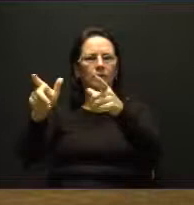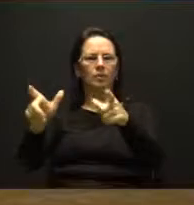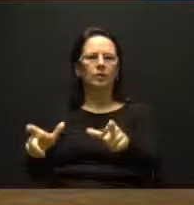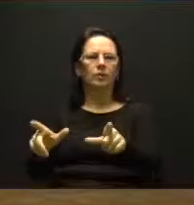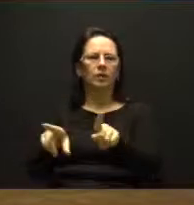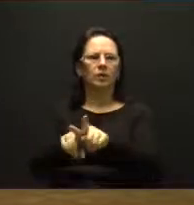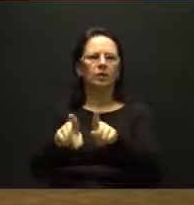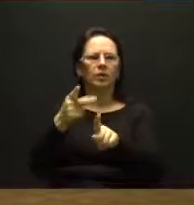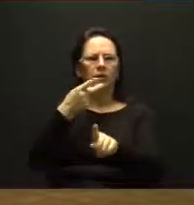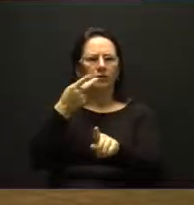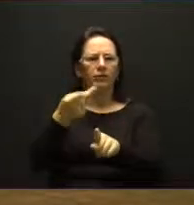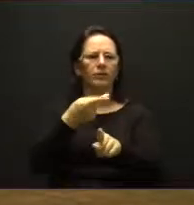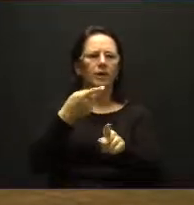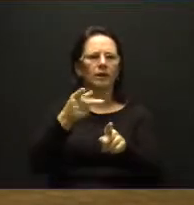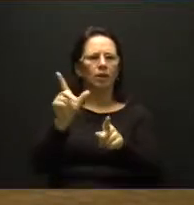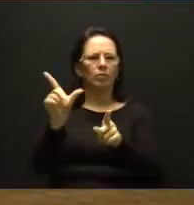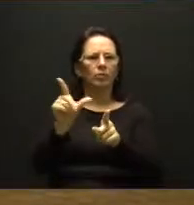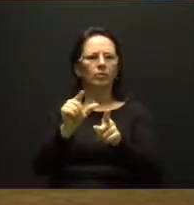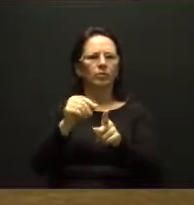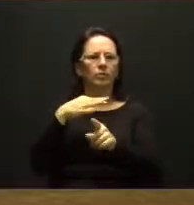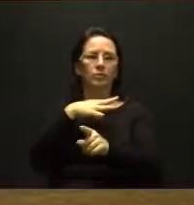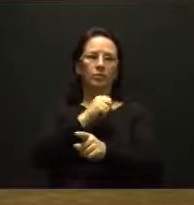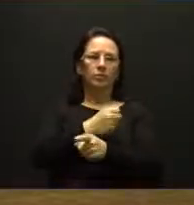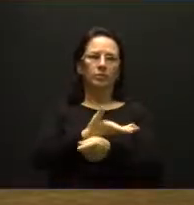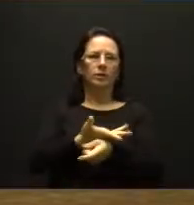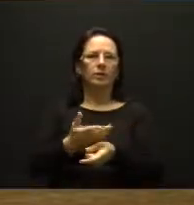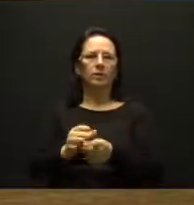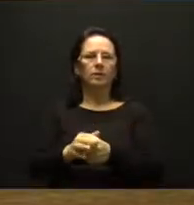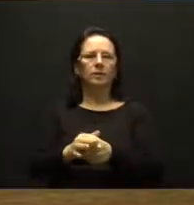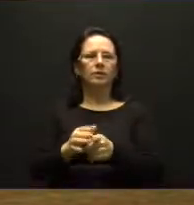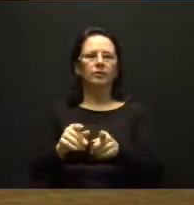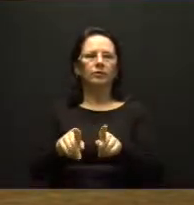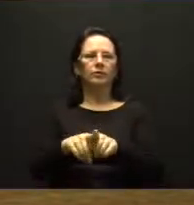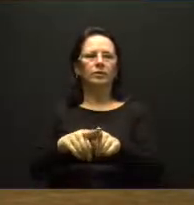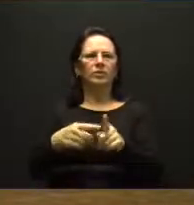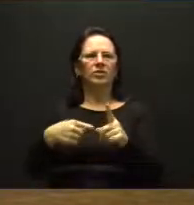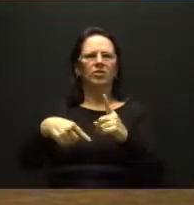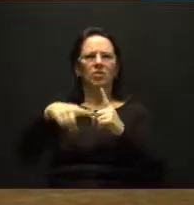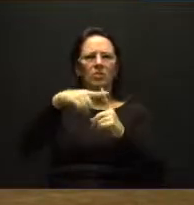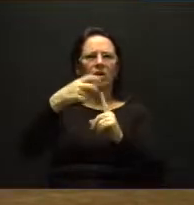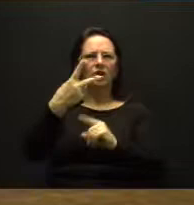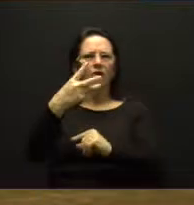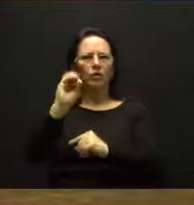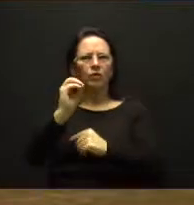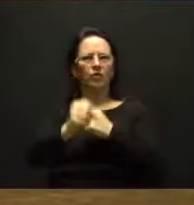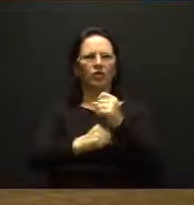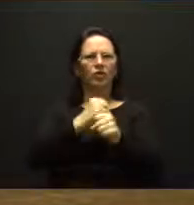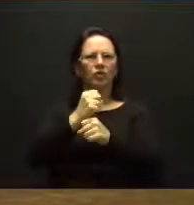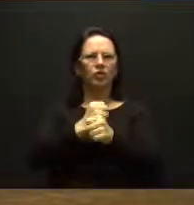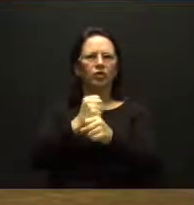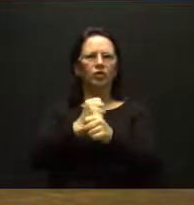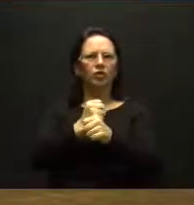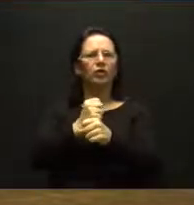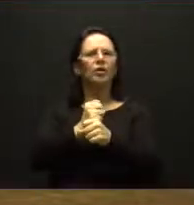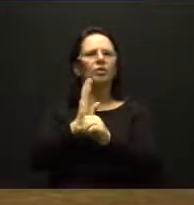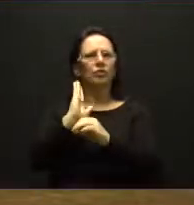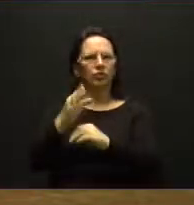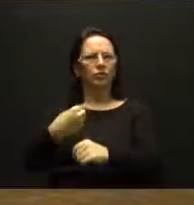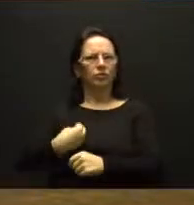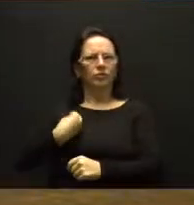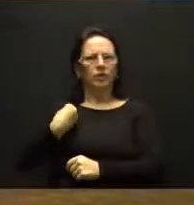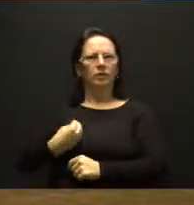falam hoje no processo que tem pouco tempo eu me atrevo a dizer mais de 20 anos eles moram ali e formos usar